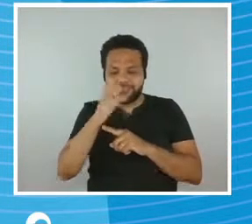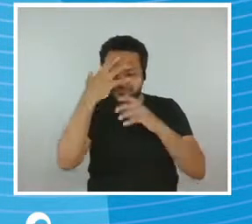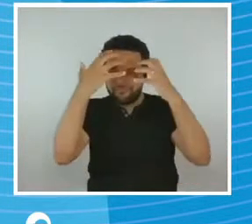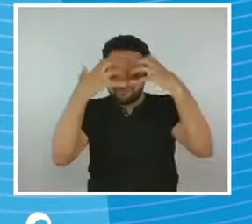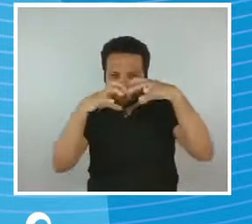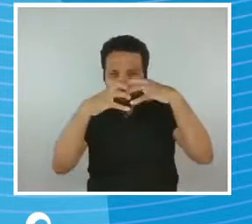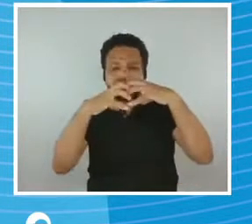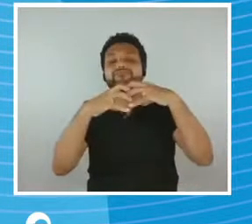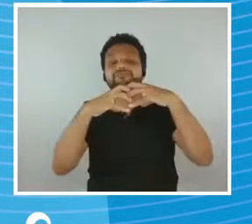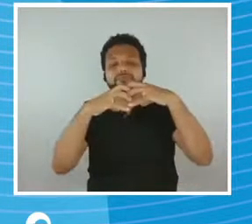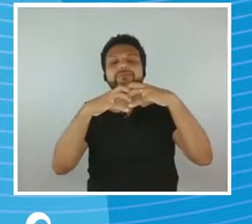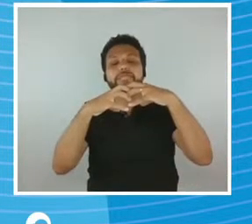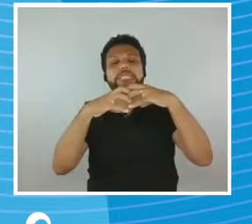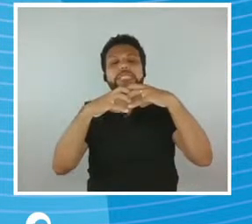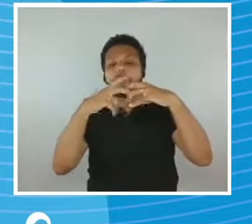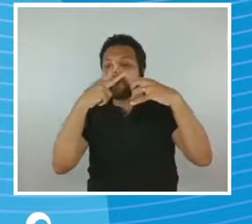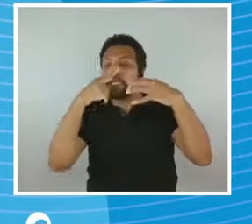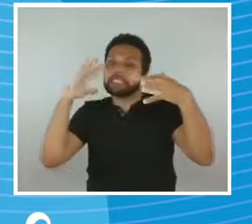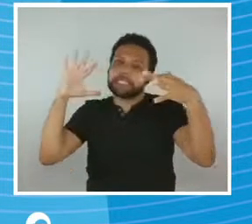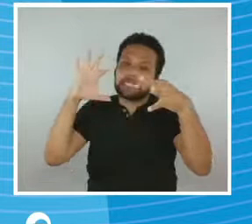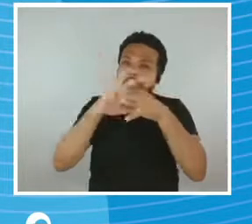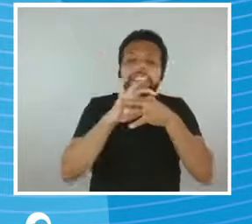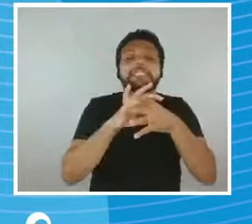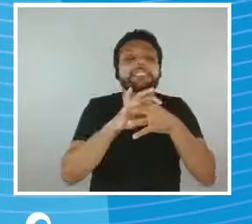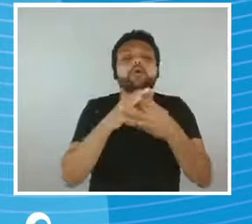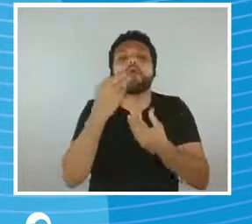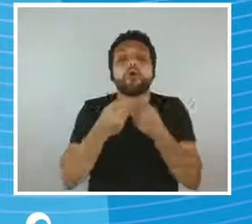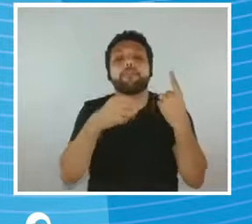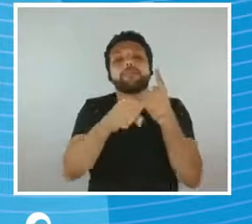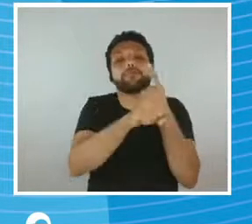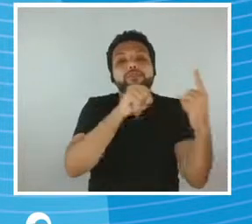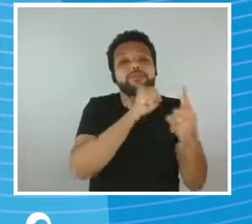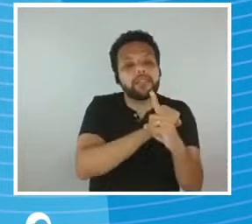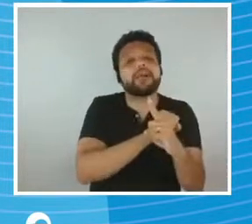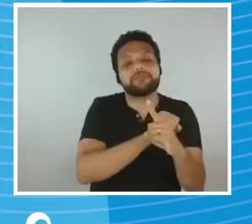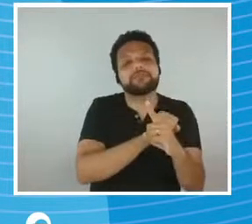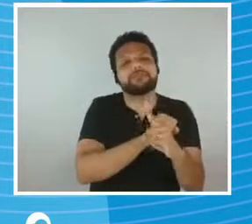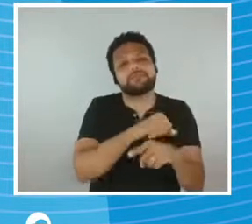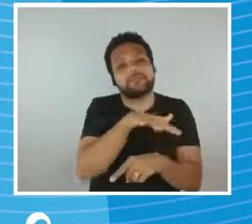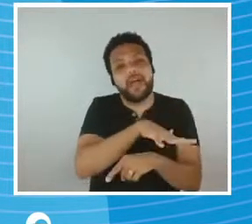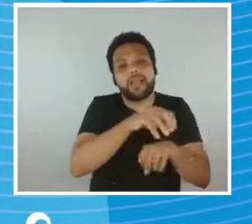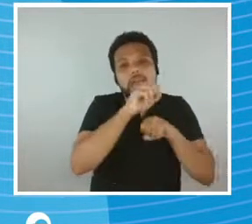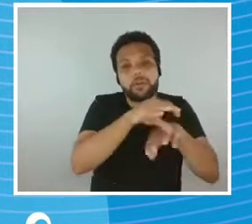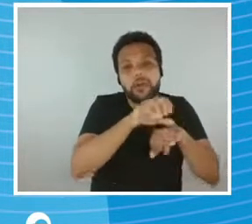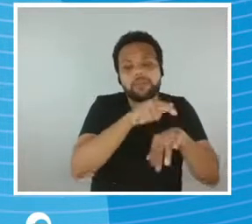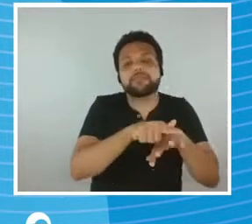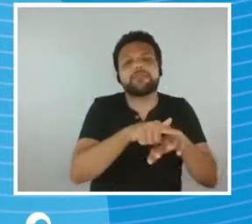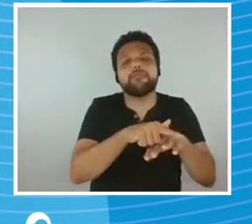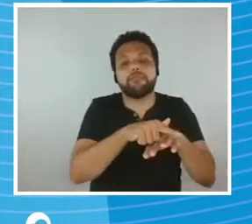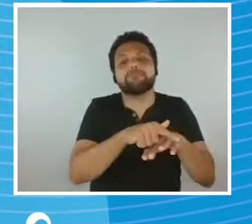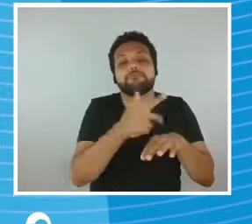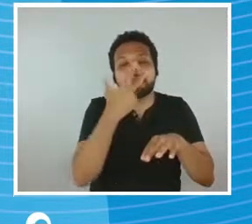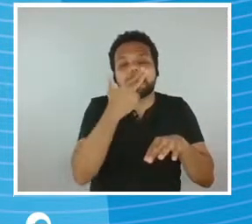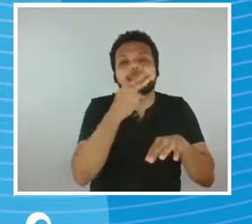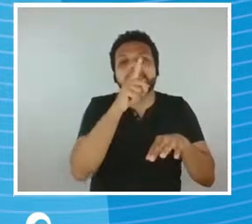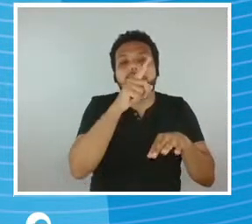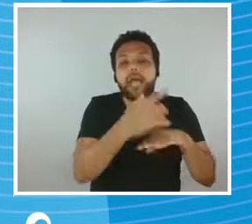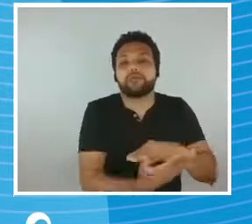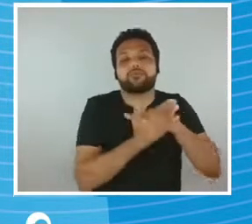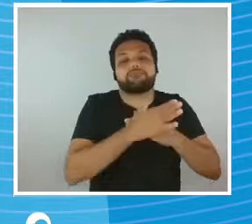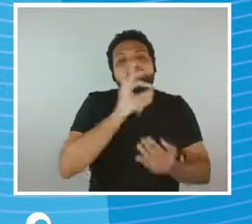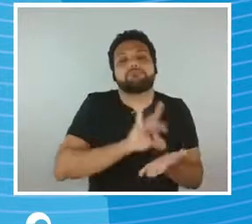educação, e que é possibilitado pela alfabetização, obviamente, né? Então, isso fez com que a gente conhecesse essa rede com